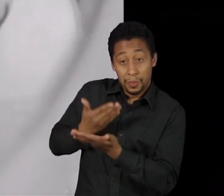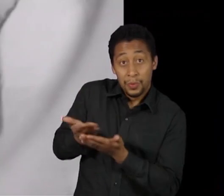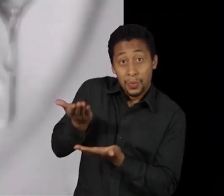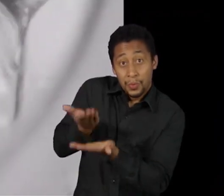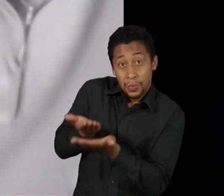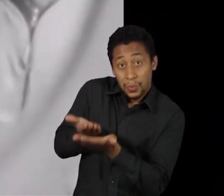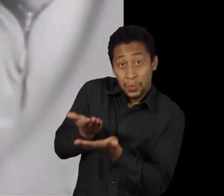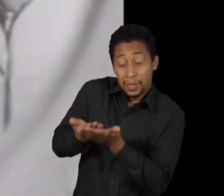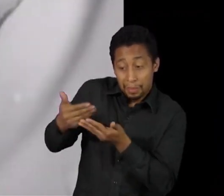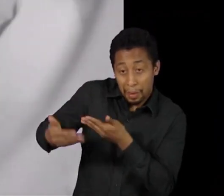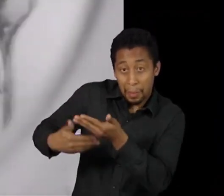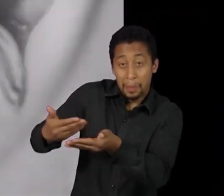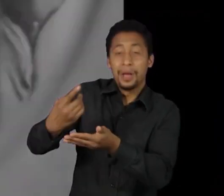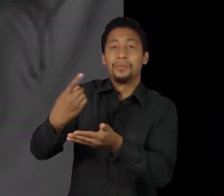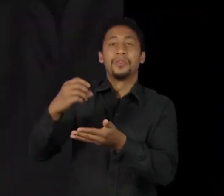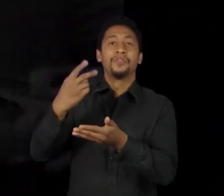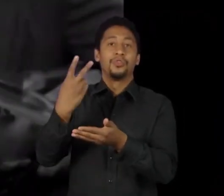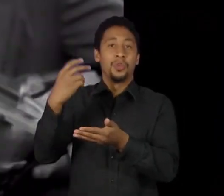estudava.